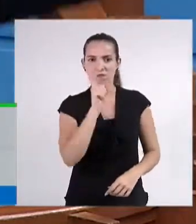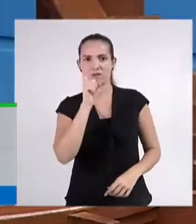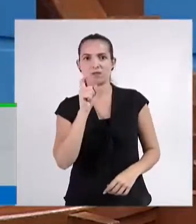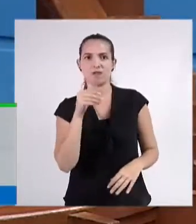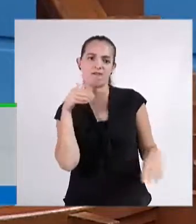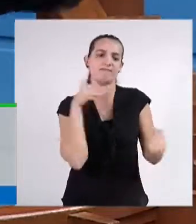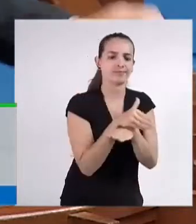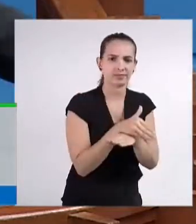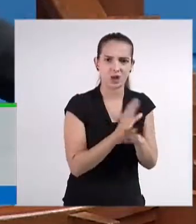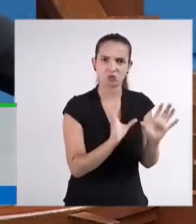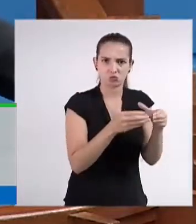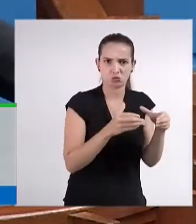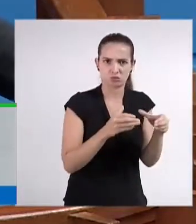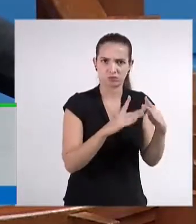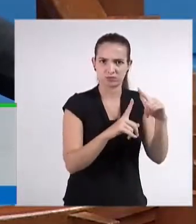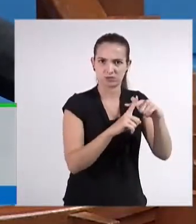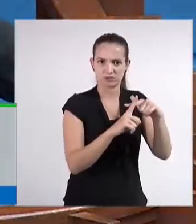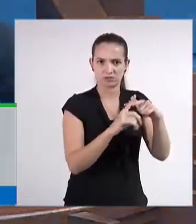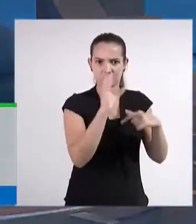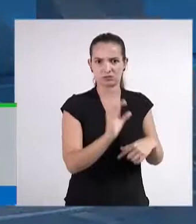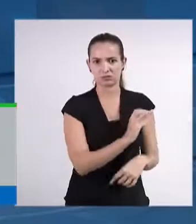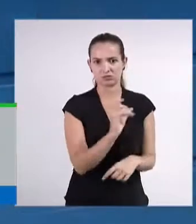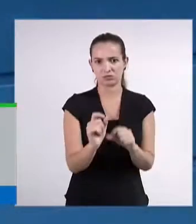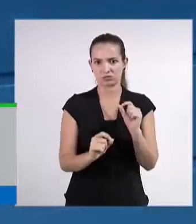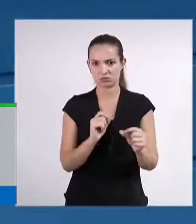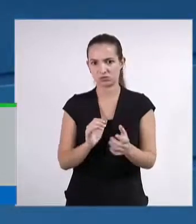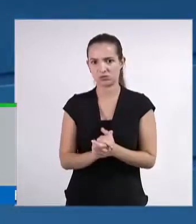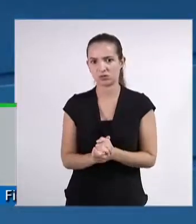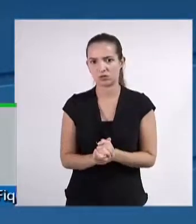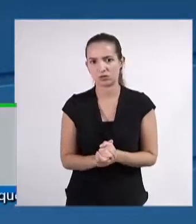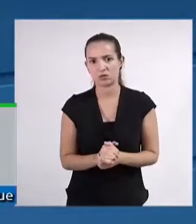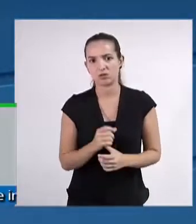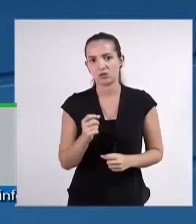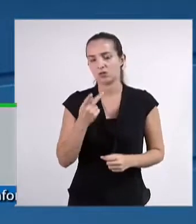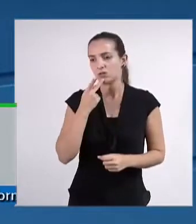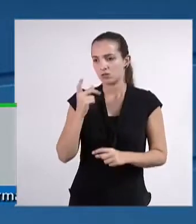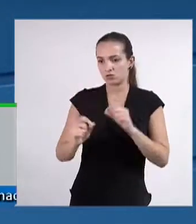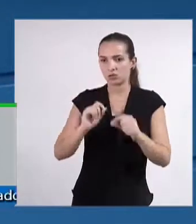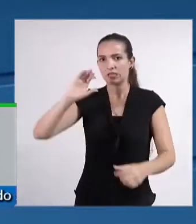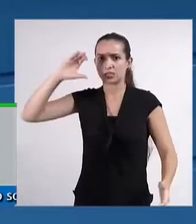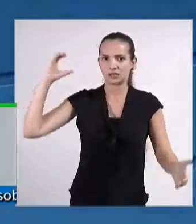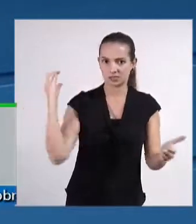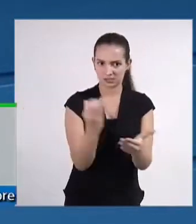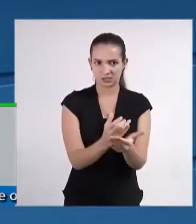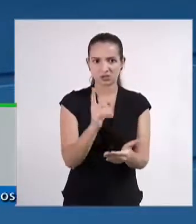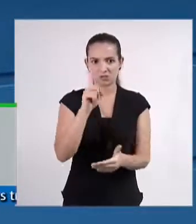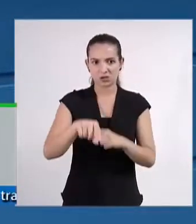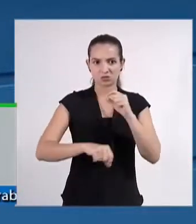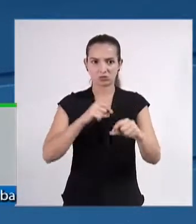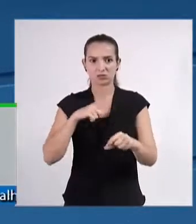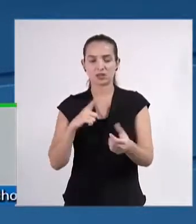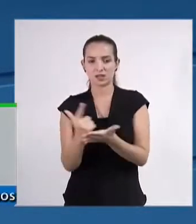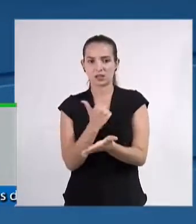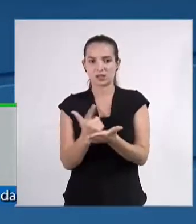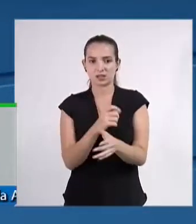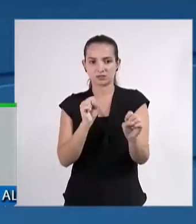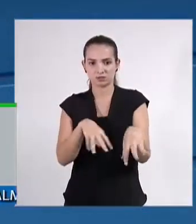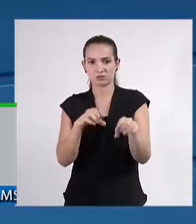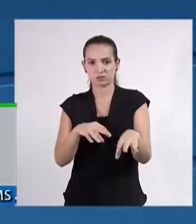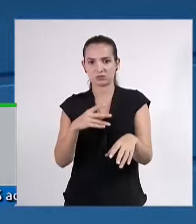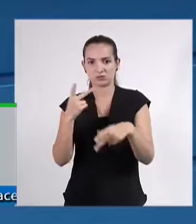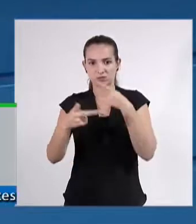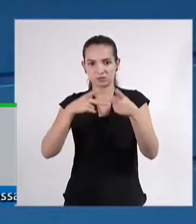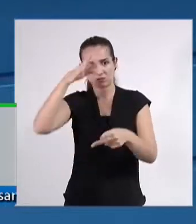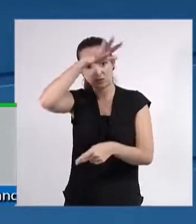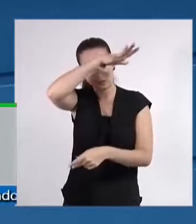ignorância. Eu vou conceder. Crime é o que fazem em livros educacionais fora do Brasil,